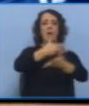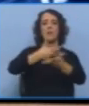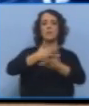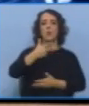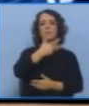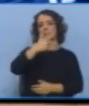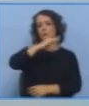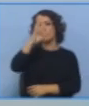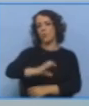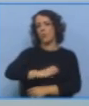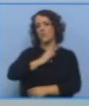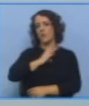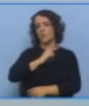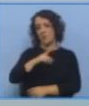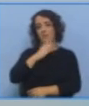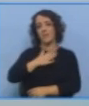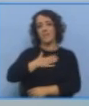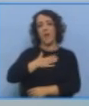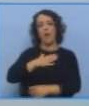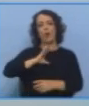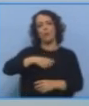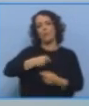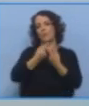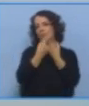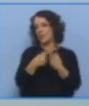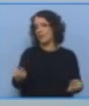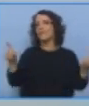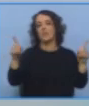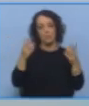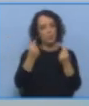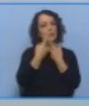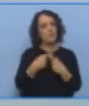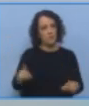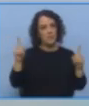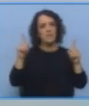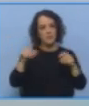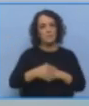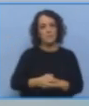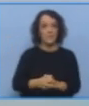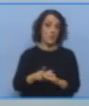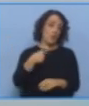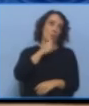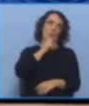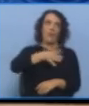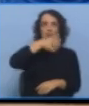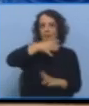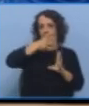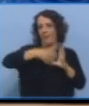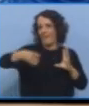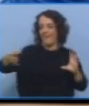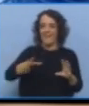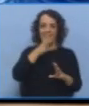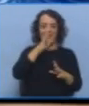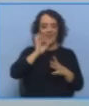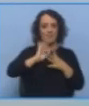confiança. E isso transporta-nos para um mundo muito diferente, muito diferente. Poderia estar aqui horas a falar sobre testemunhar.